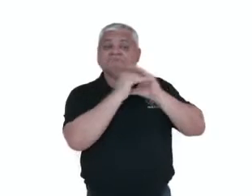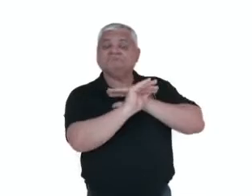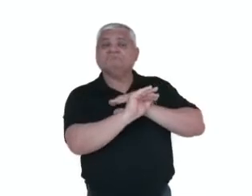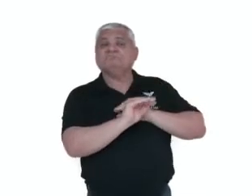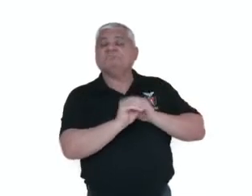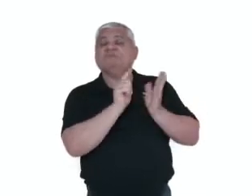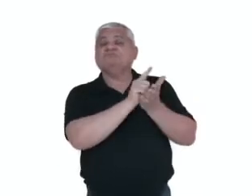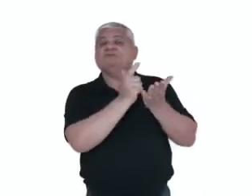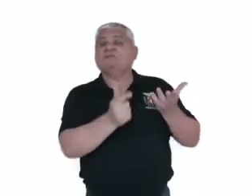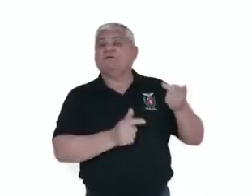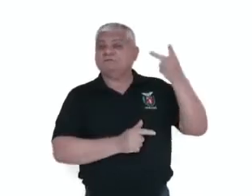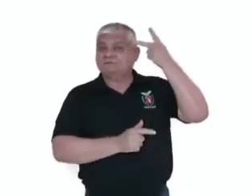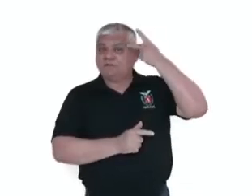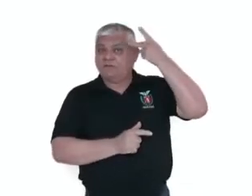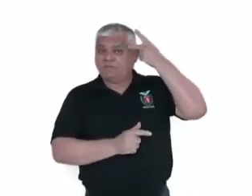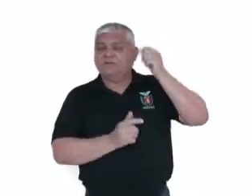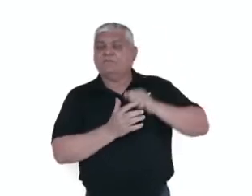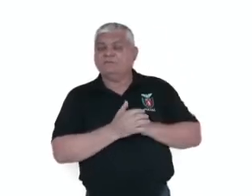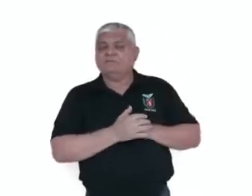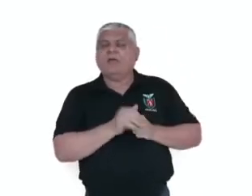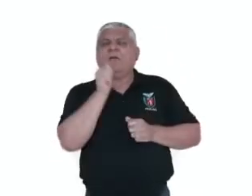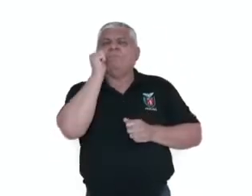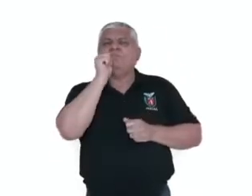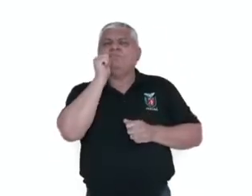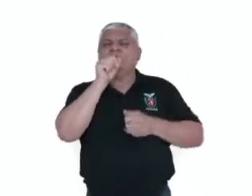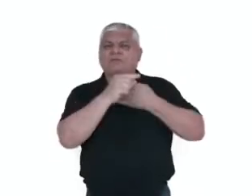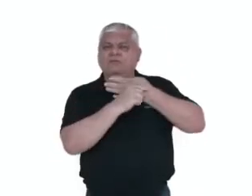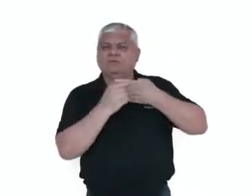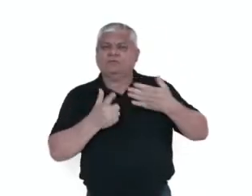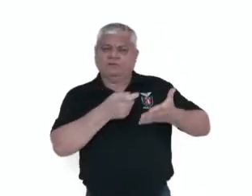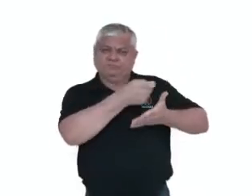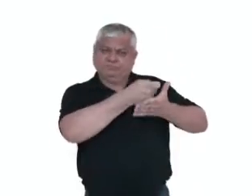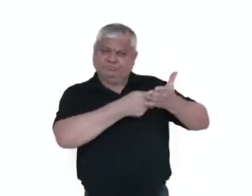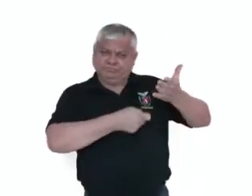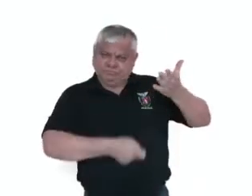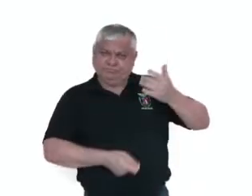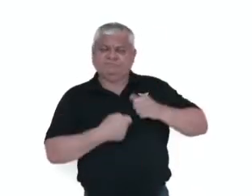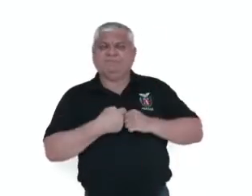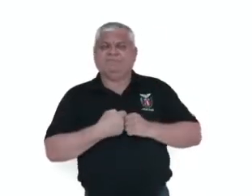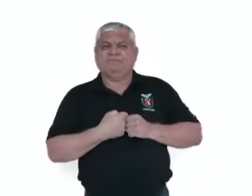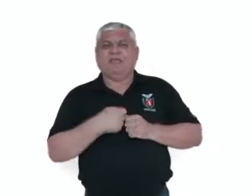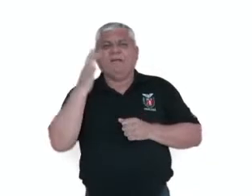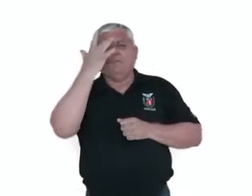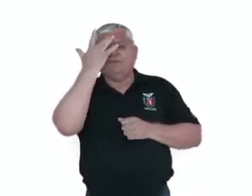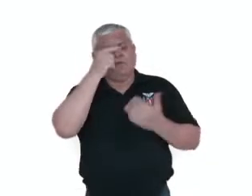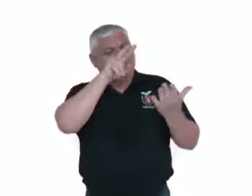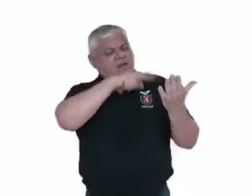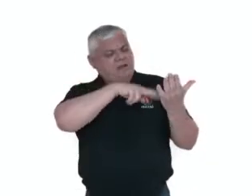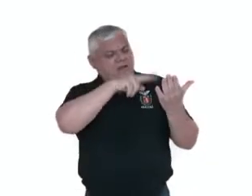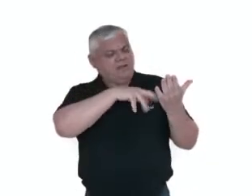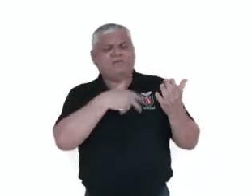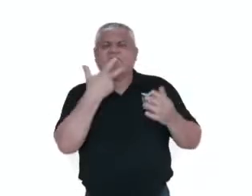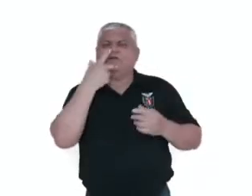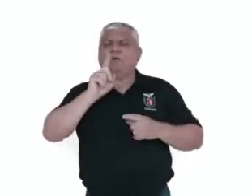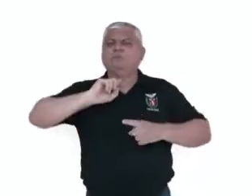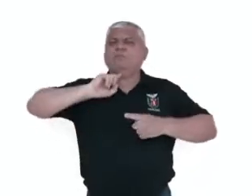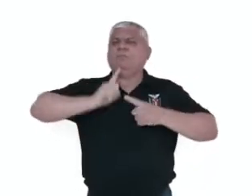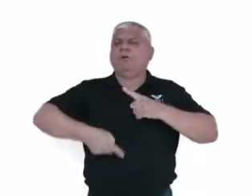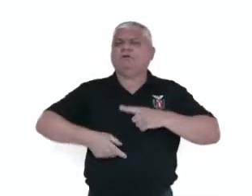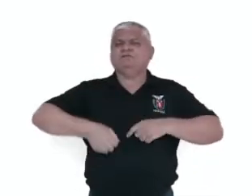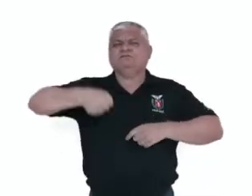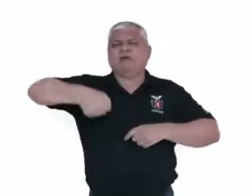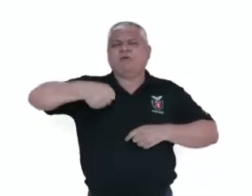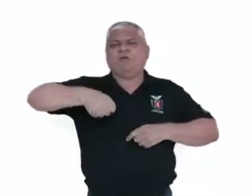autora manifesta na carta seu ponto de vista sobre a matéria que leu no referido jornal e que tratava da proibição de uso de